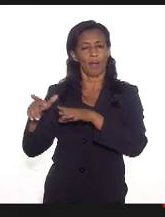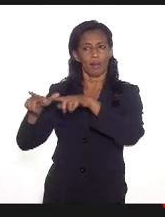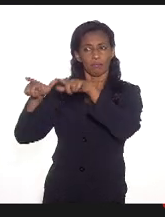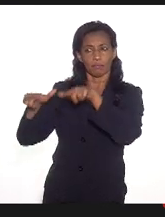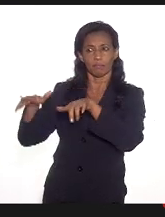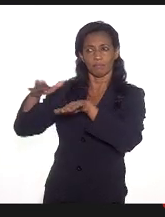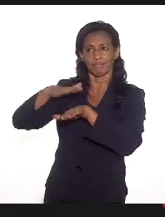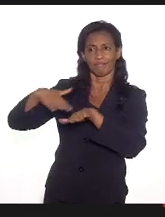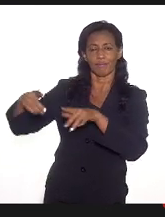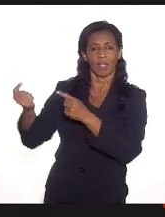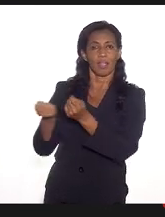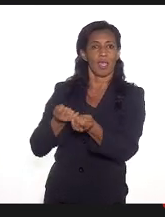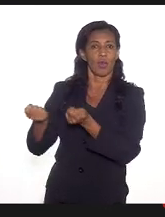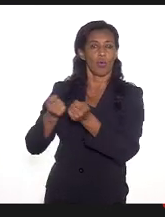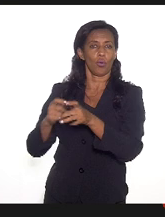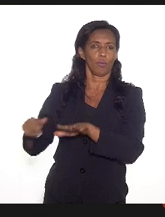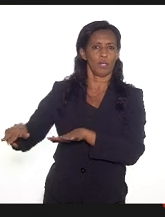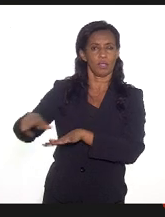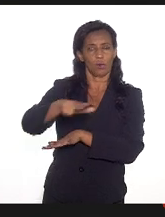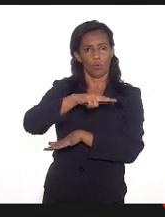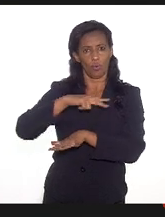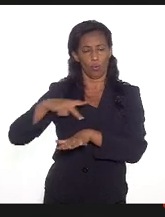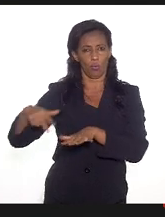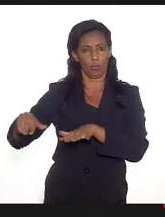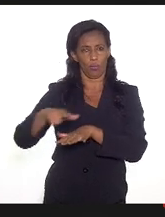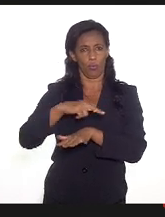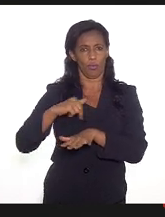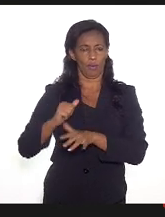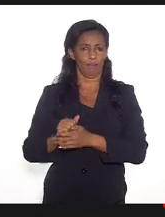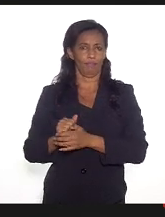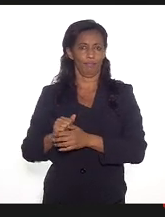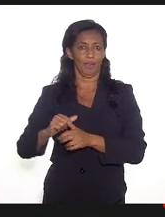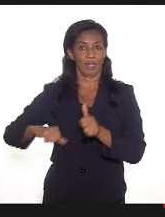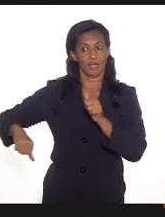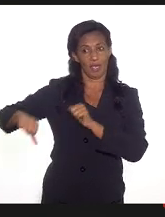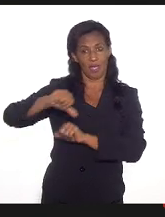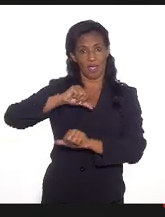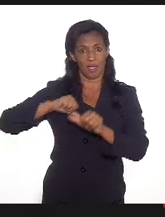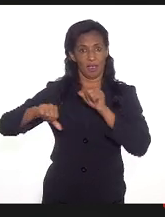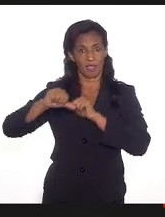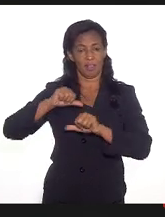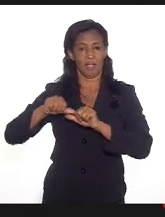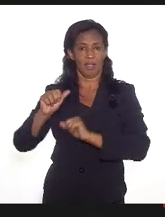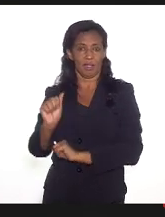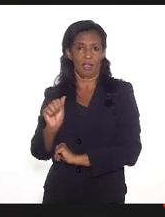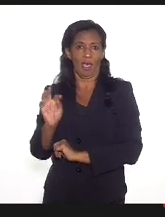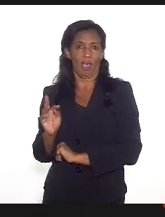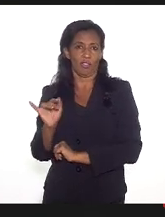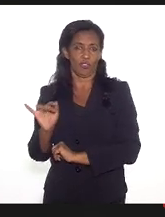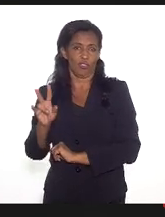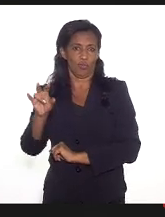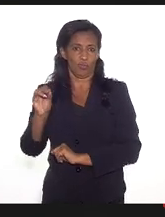da economia circular, né? Da reciclagem desses ativos.